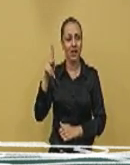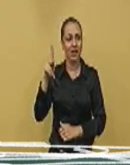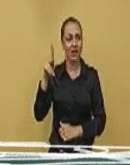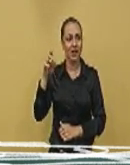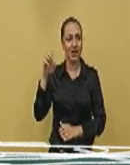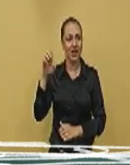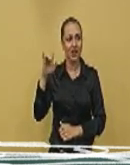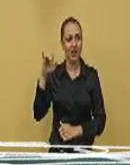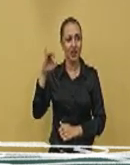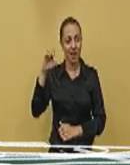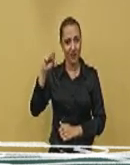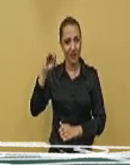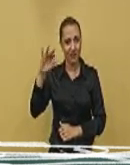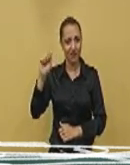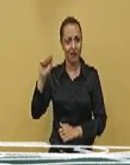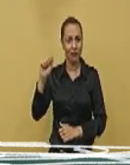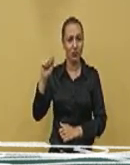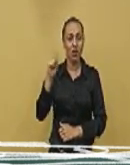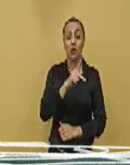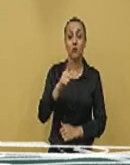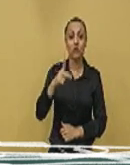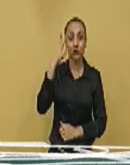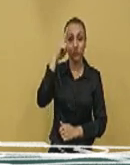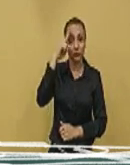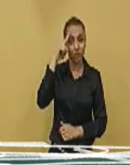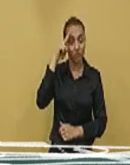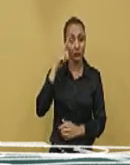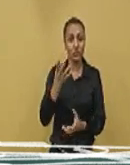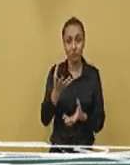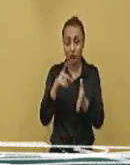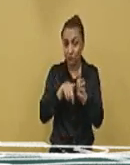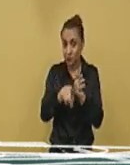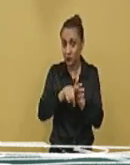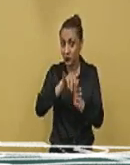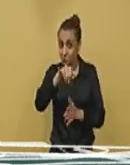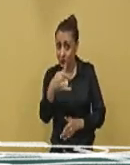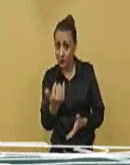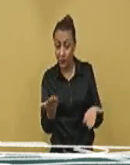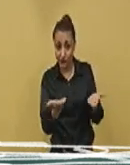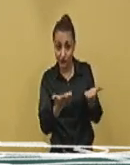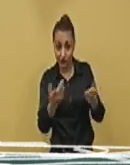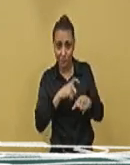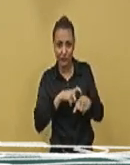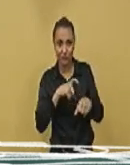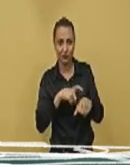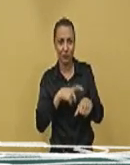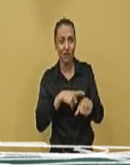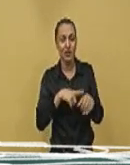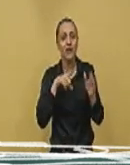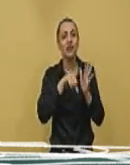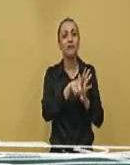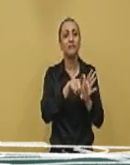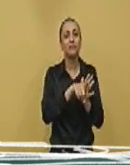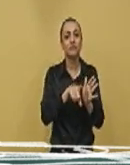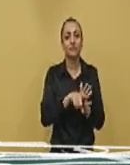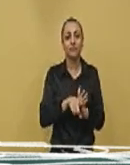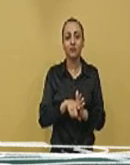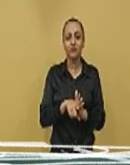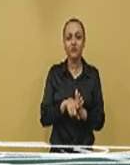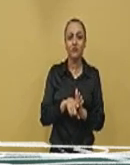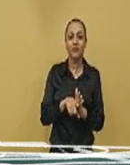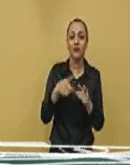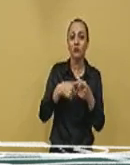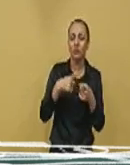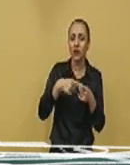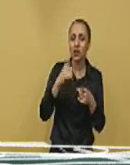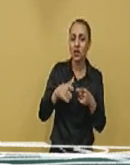Joelson. Professor Joelson, eu gostaria de aproveitar a oportunidade e perguntar, diante de alguns